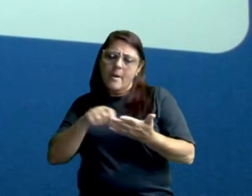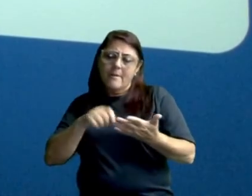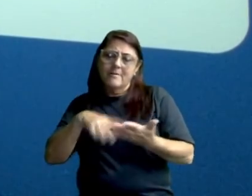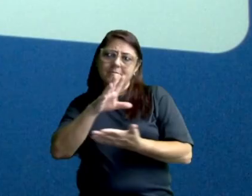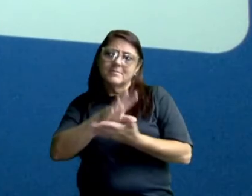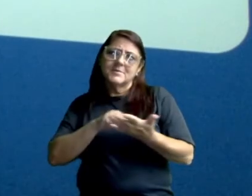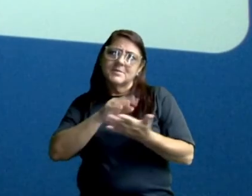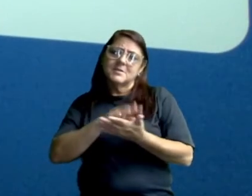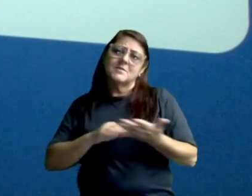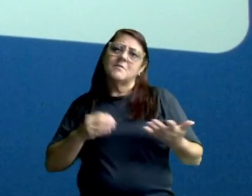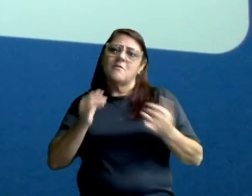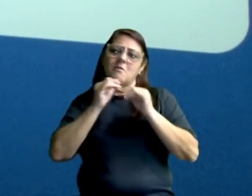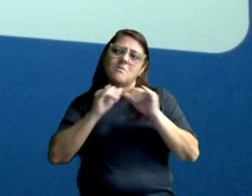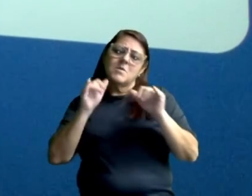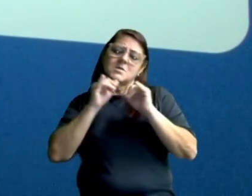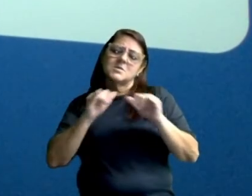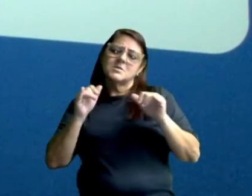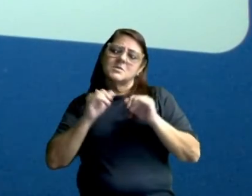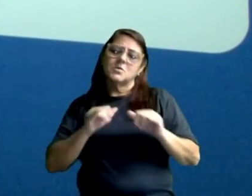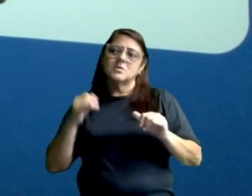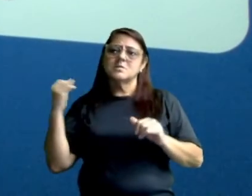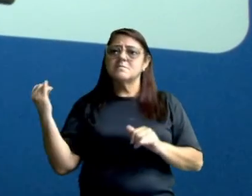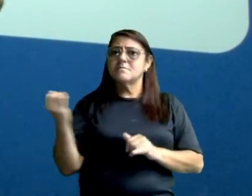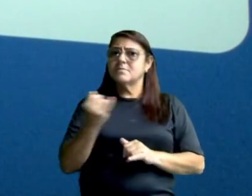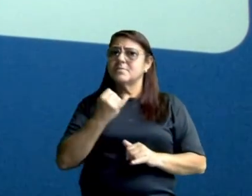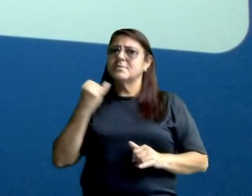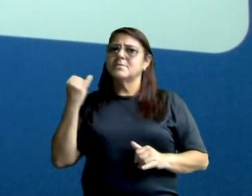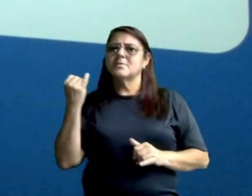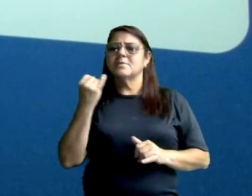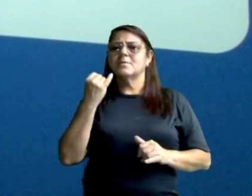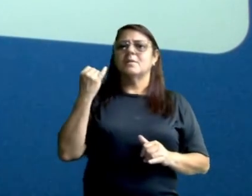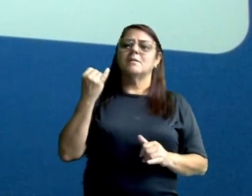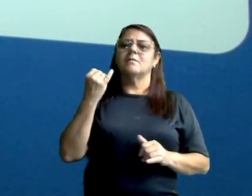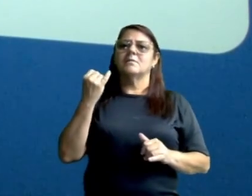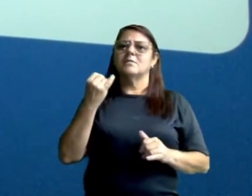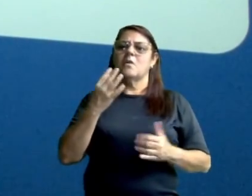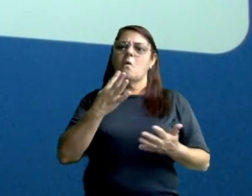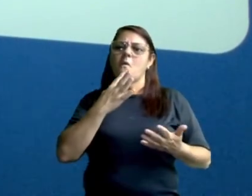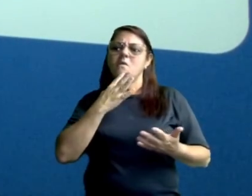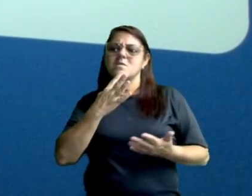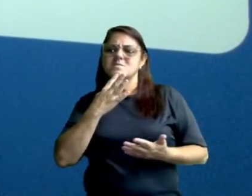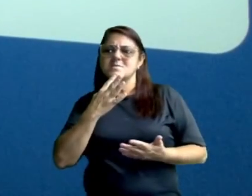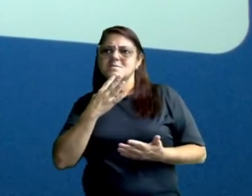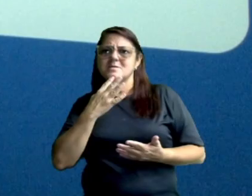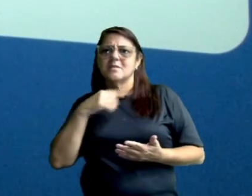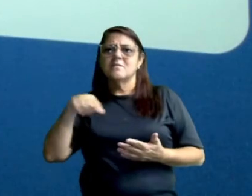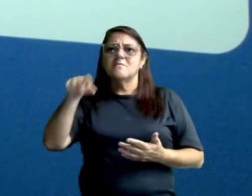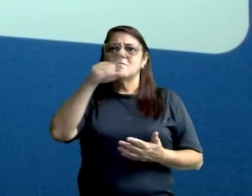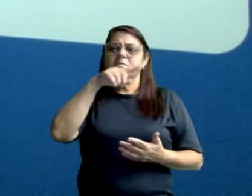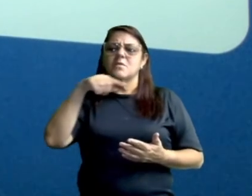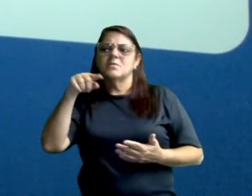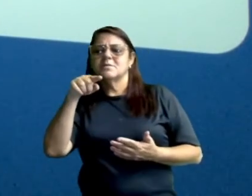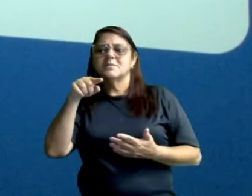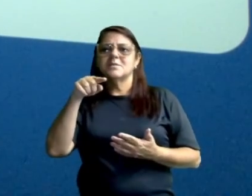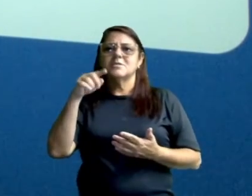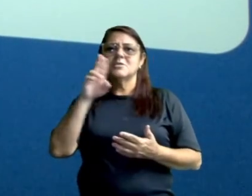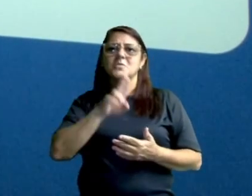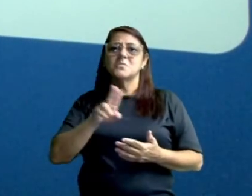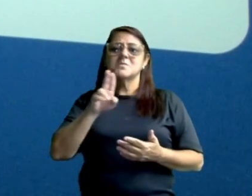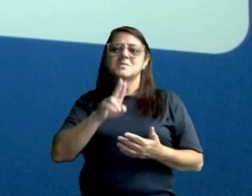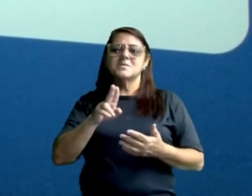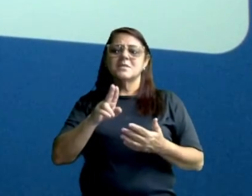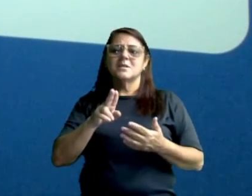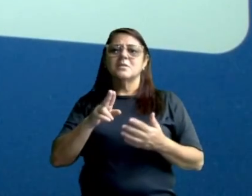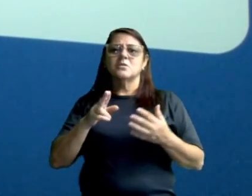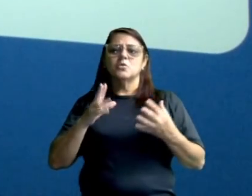tá? Gente, é muito, mas muito importante ter esse reconhecimento e ver que vocês realmente estão fazendo uso de